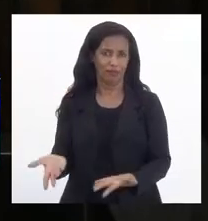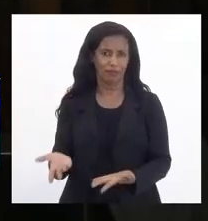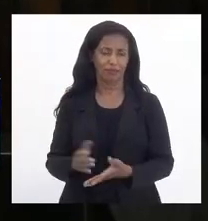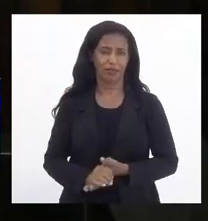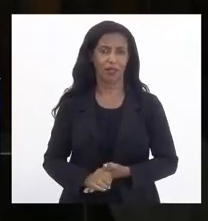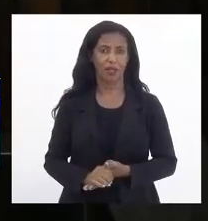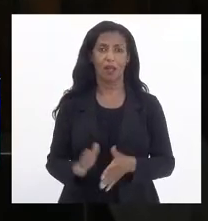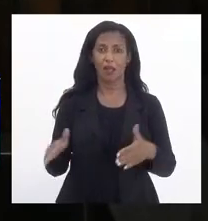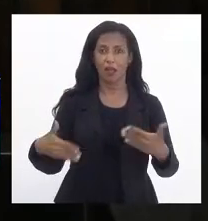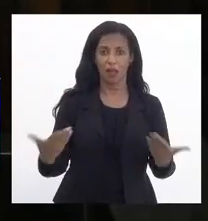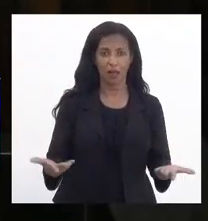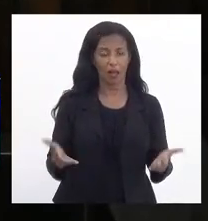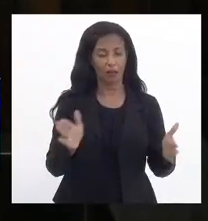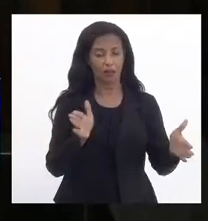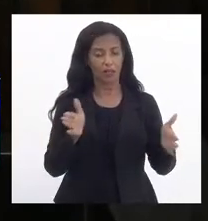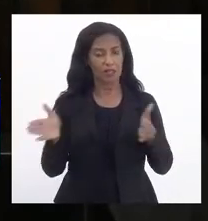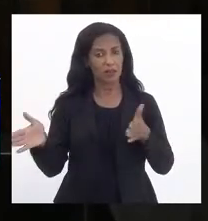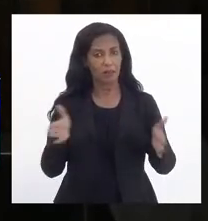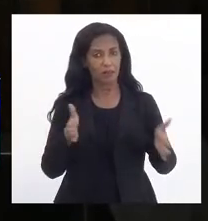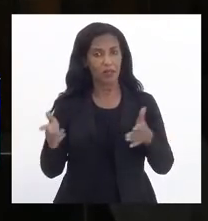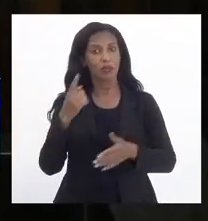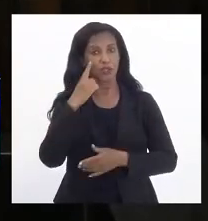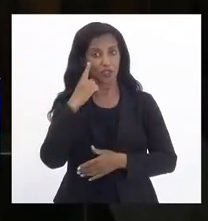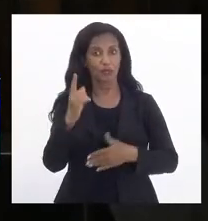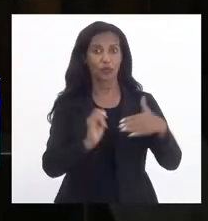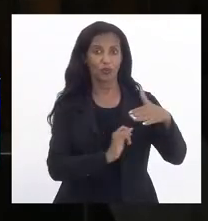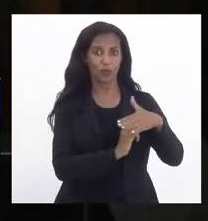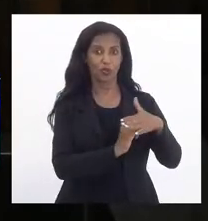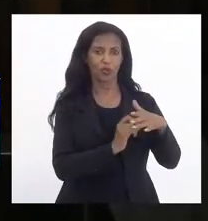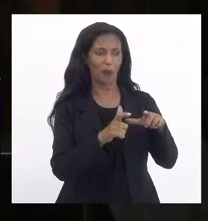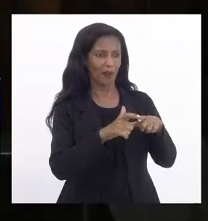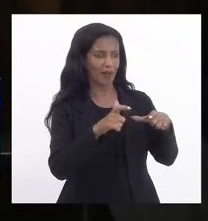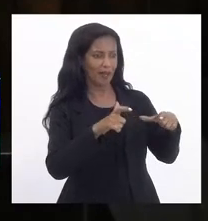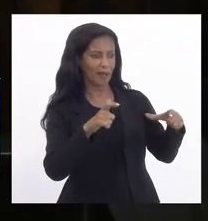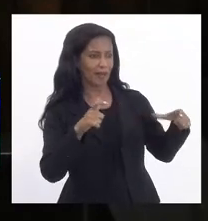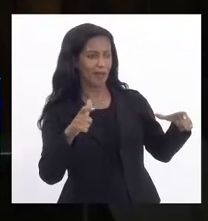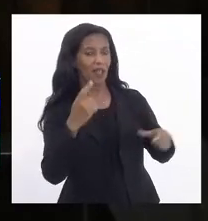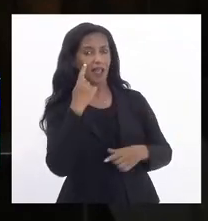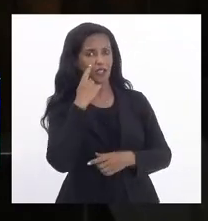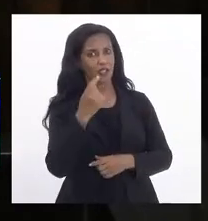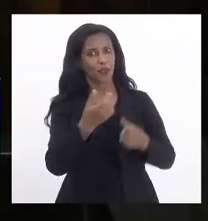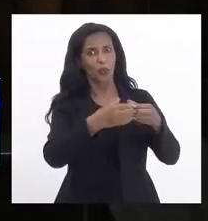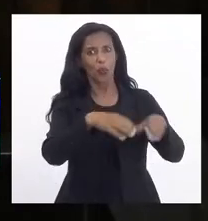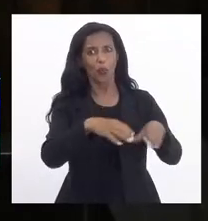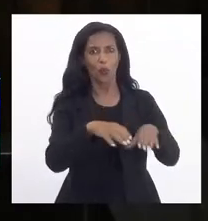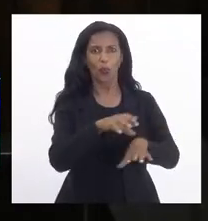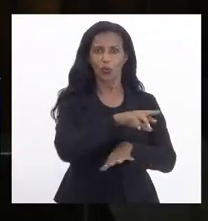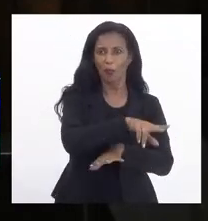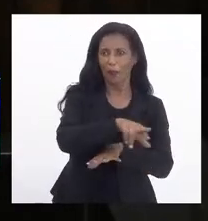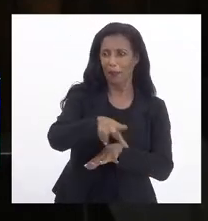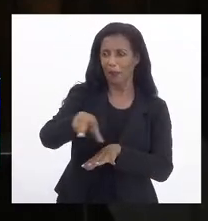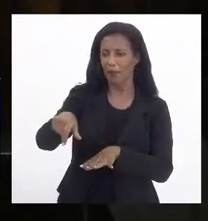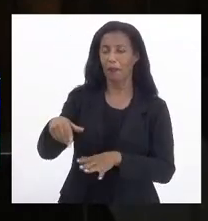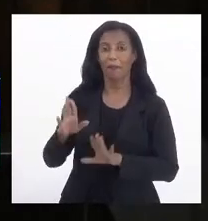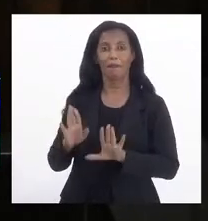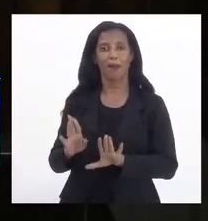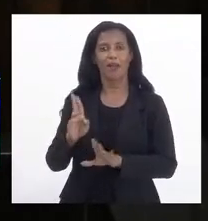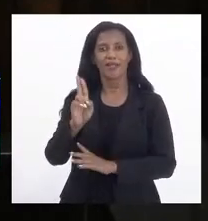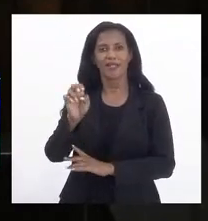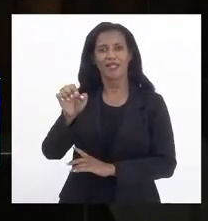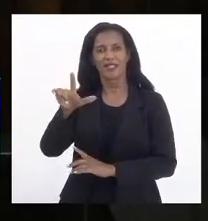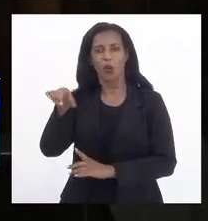evidente que, nesse período, a gente viu muitas instituições crescerem, viu muitas áreas realizarem concursos, mas a verdade é que a UESO